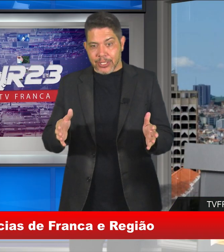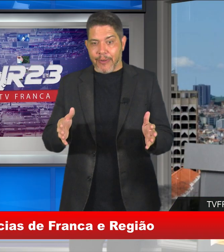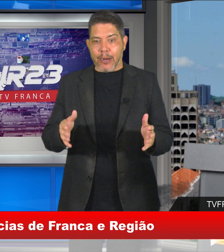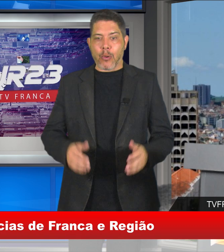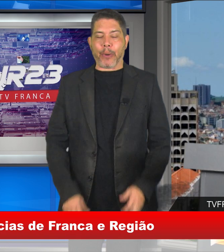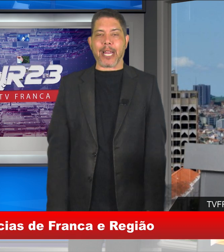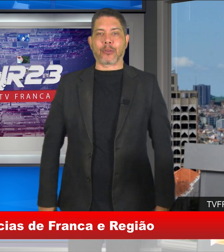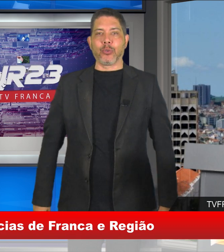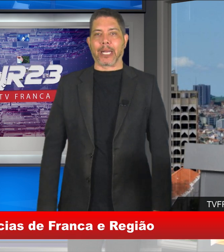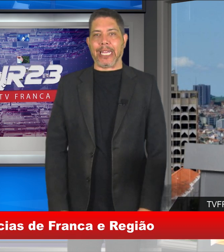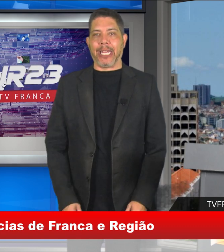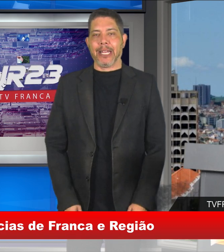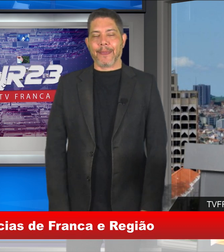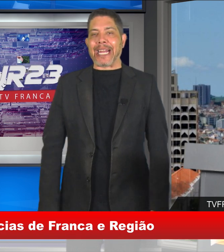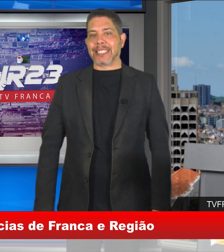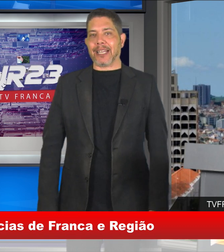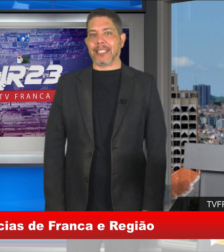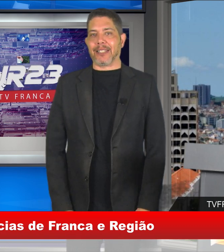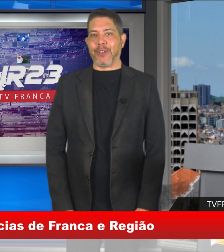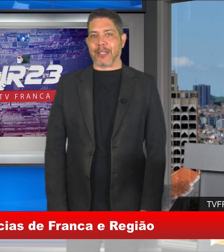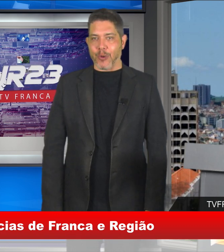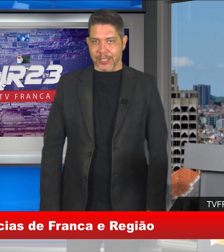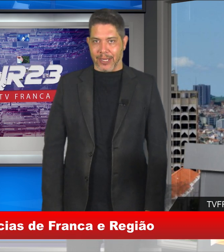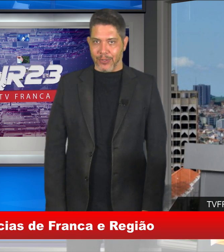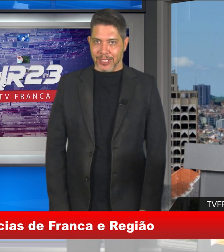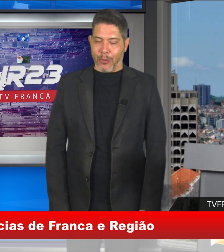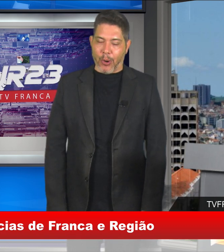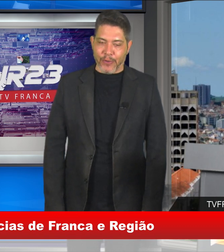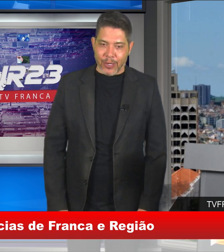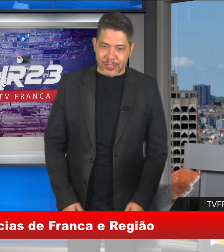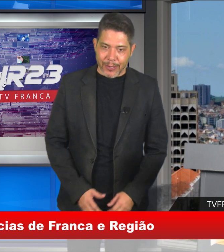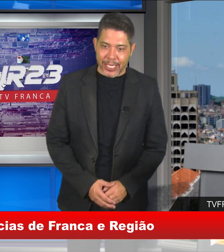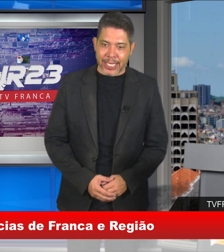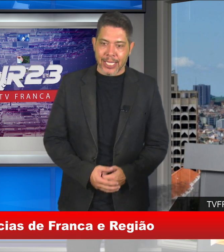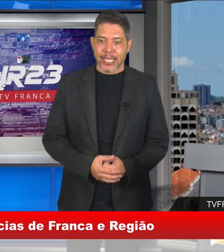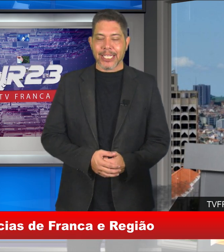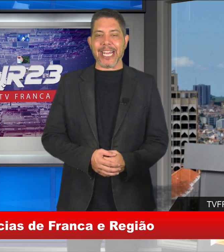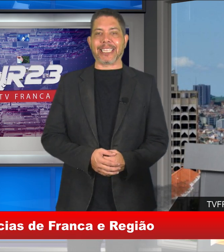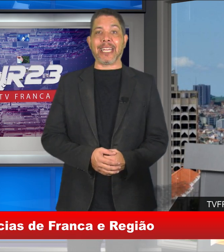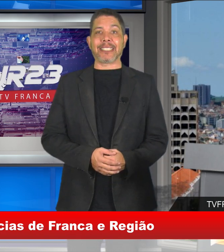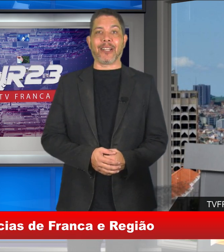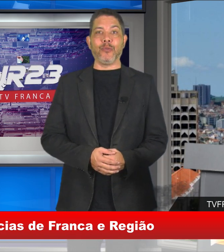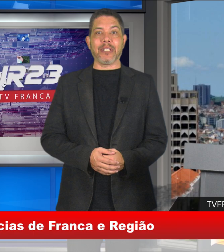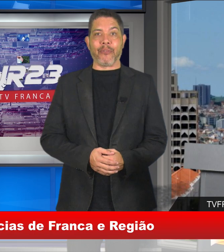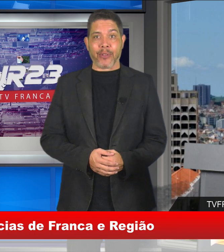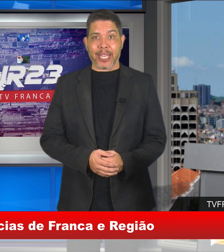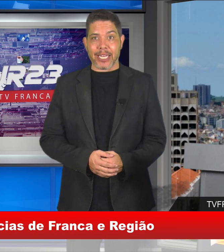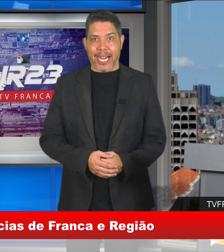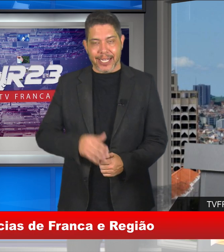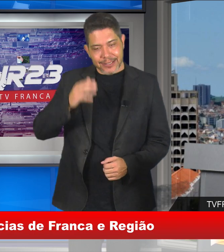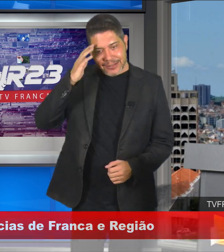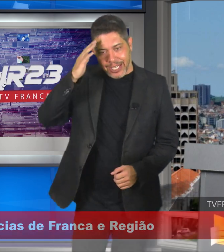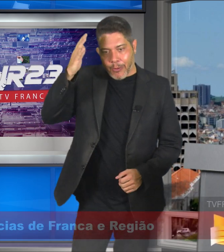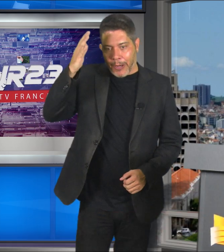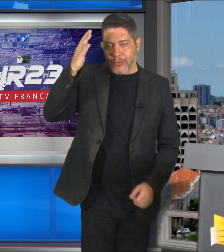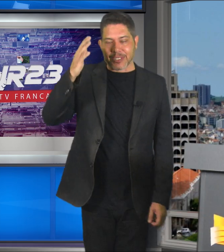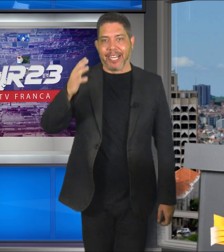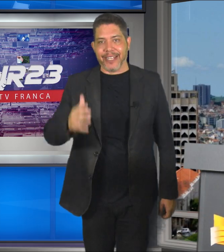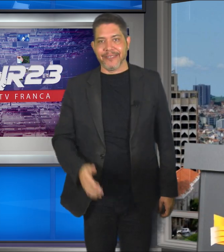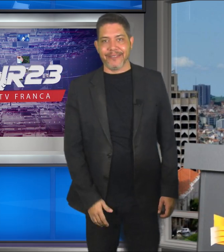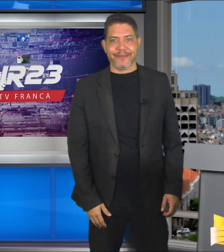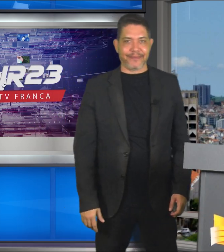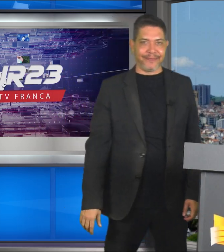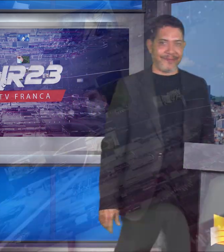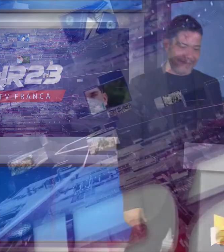claro que você vai acompanhar tudo aqui na tela da TV que mostra você um bom final de semana E até segunda-feira Tchau para